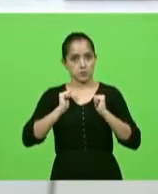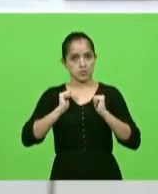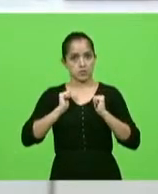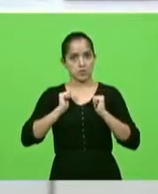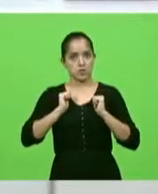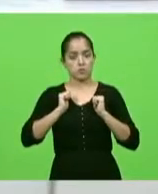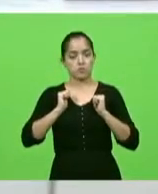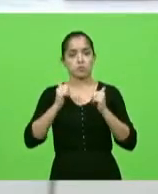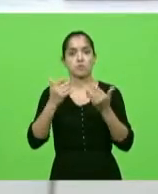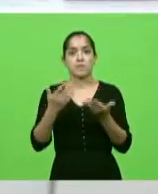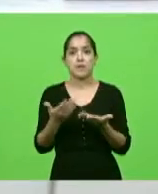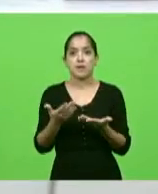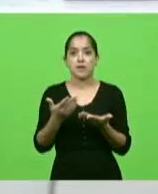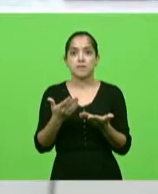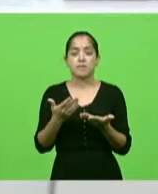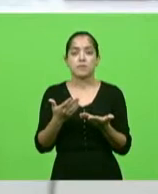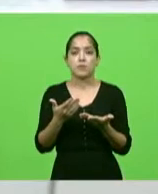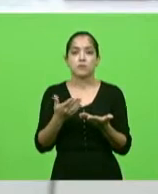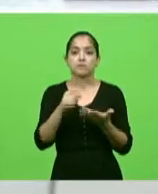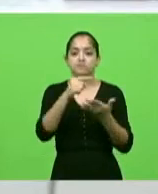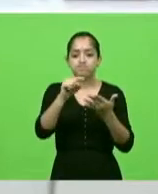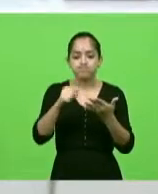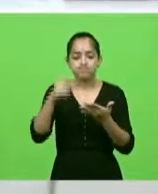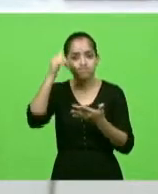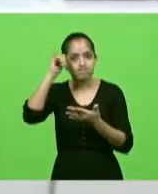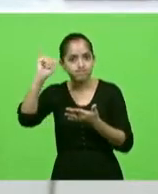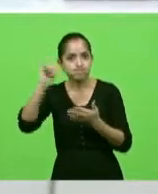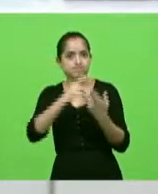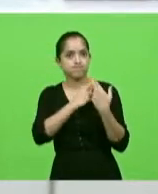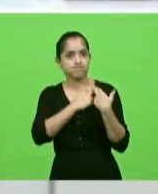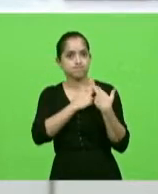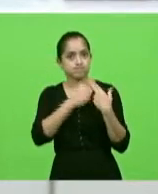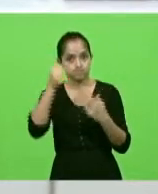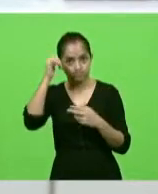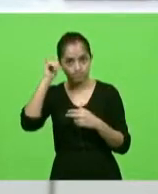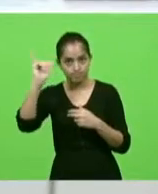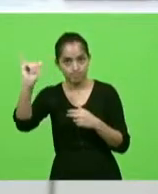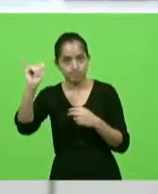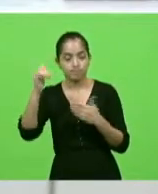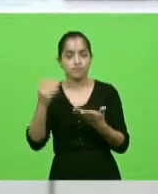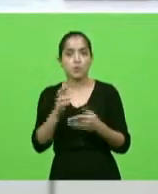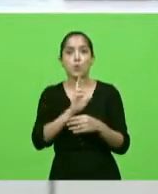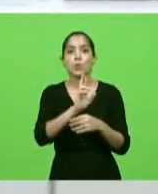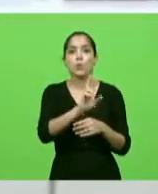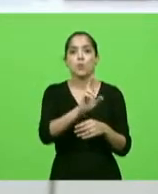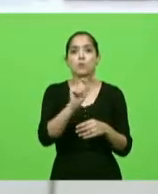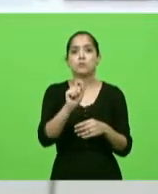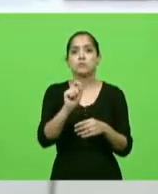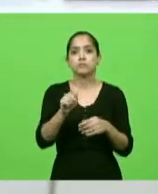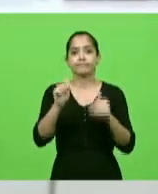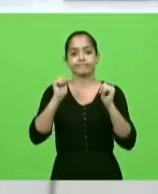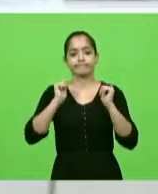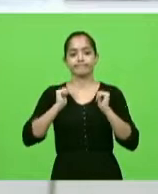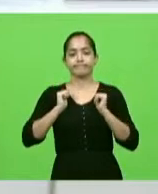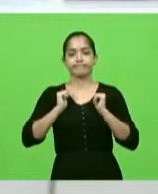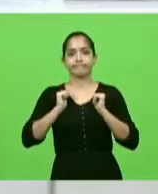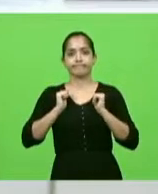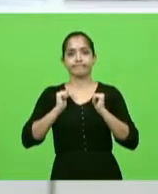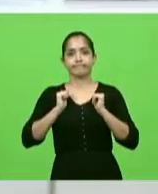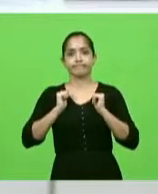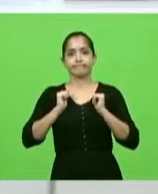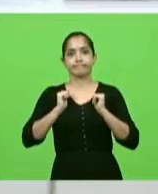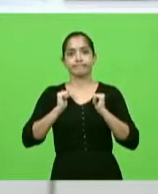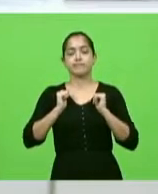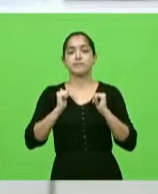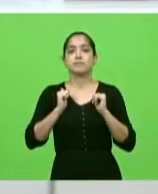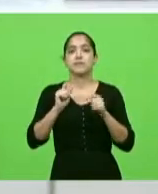quando embora com dever de evitar o resultado o agente se furta de